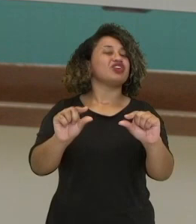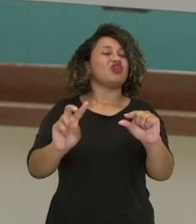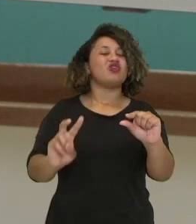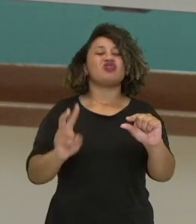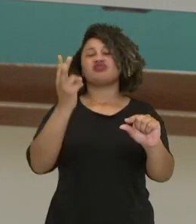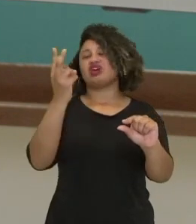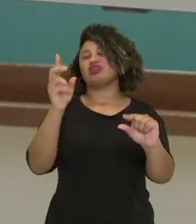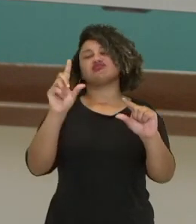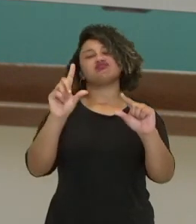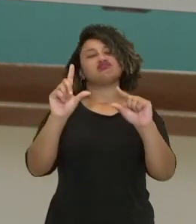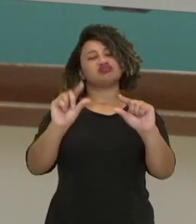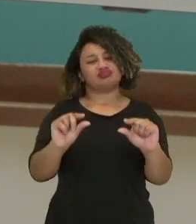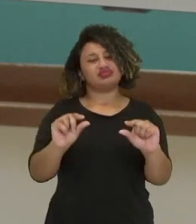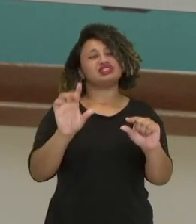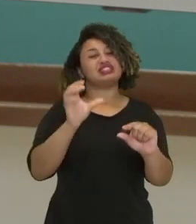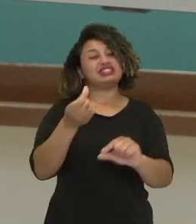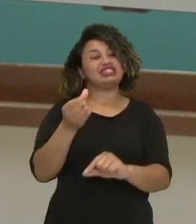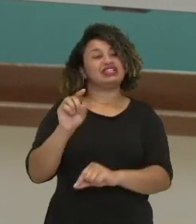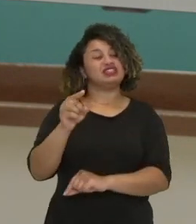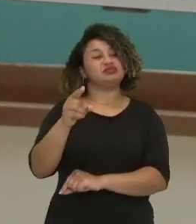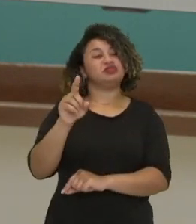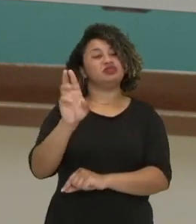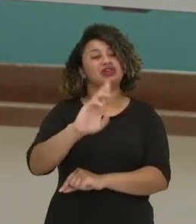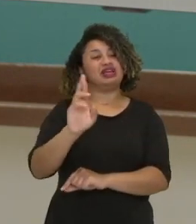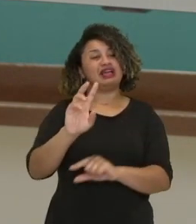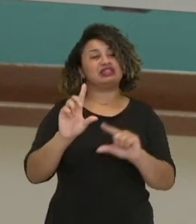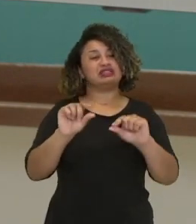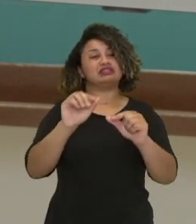desvalorização de 6 mil reais, ok?